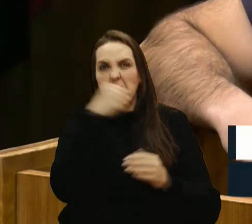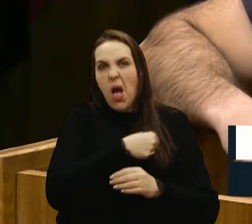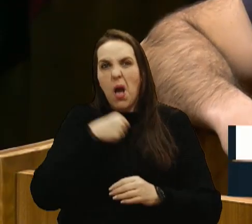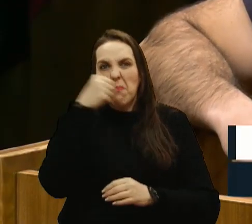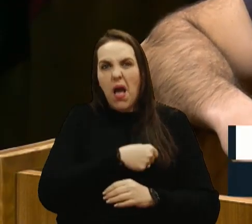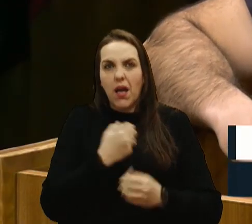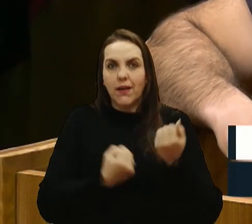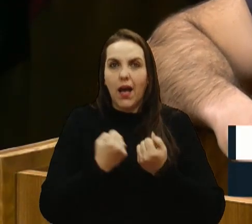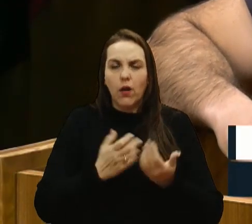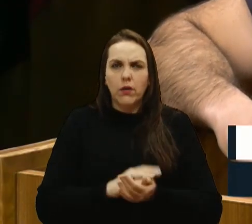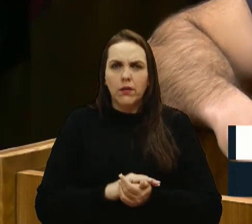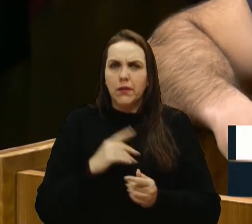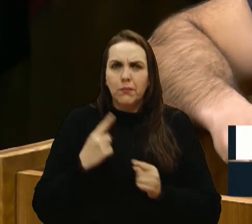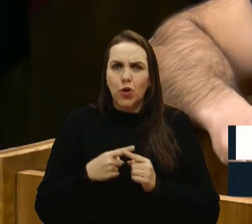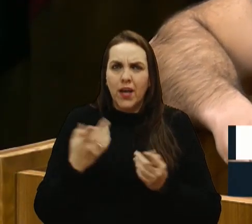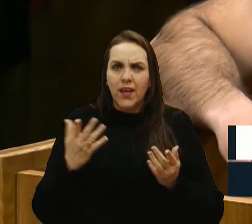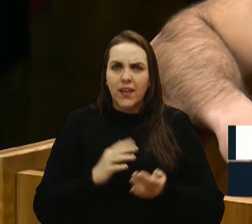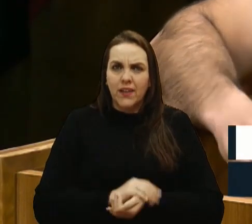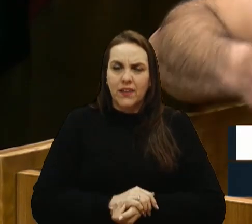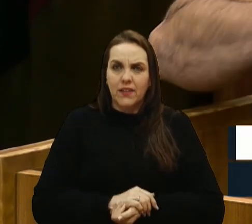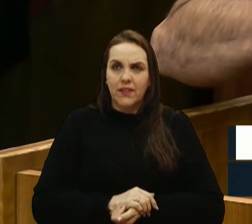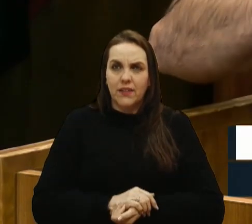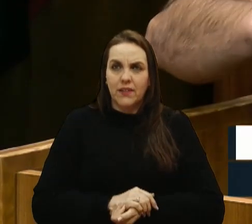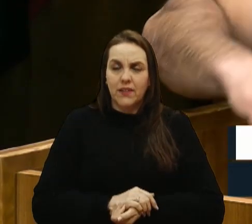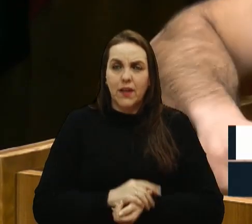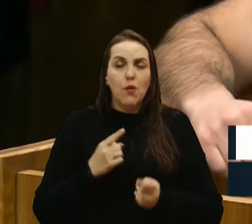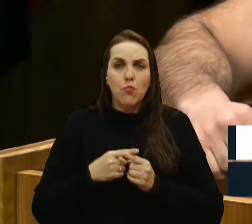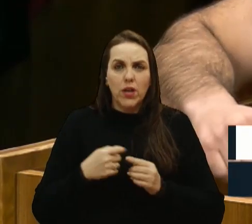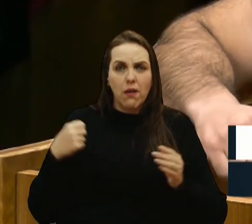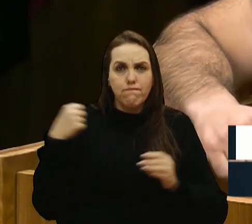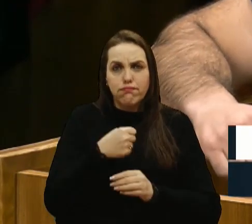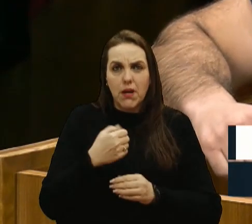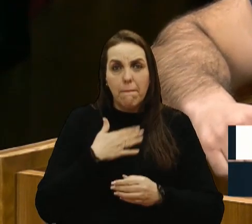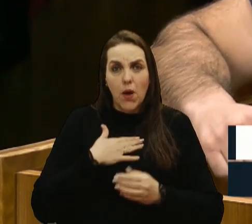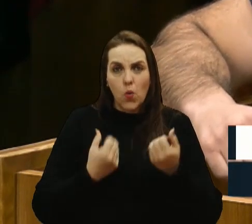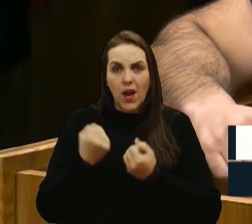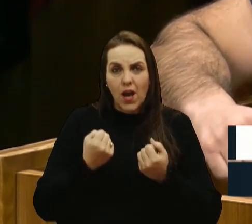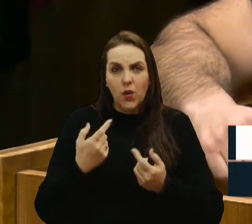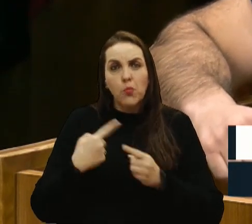carro. Por quê? Por que ele não soca o meu carro?